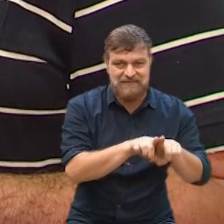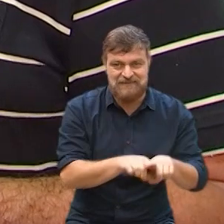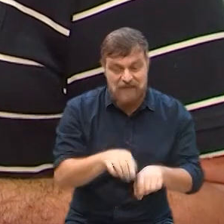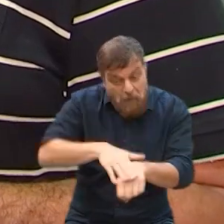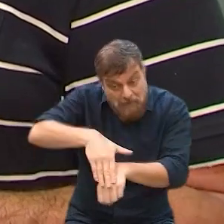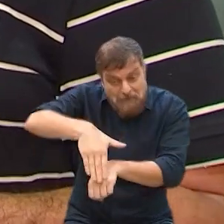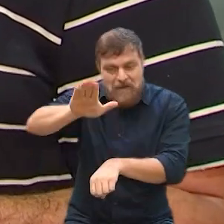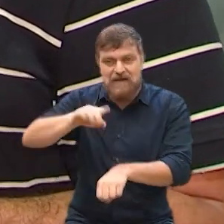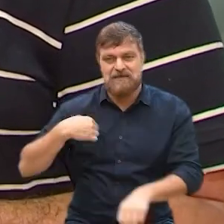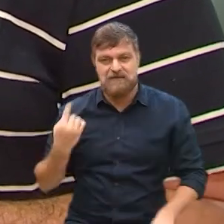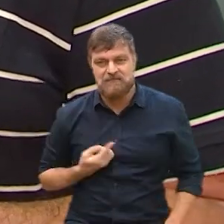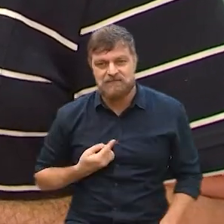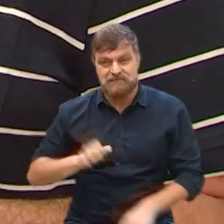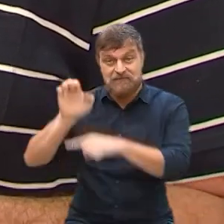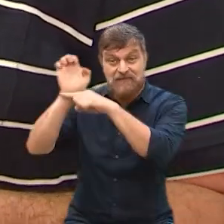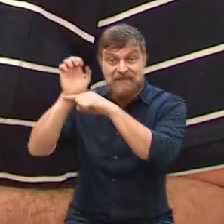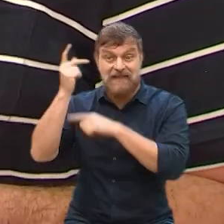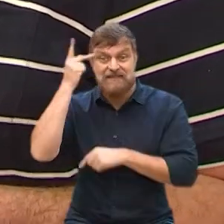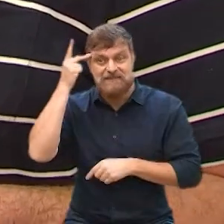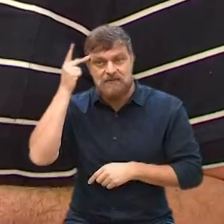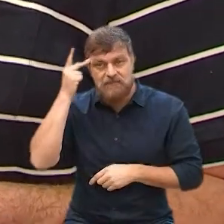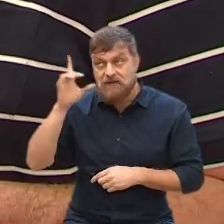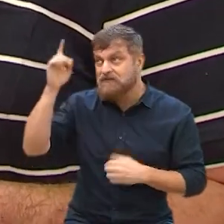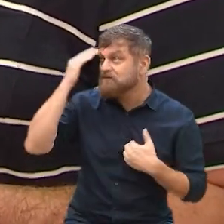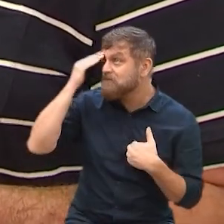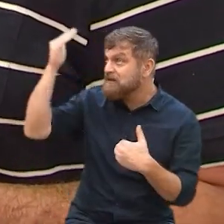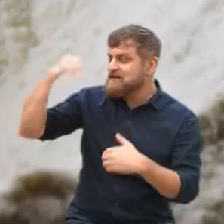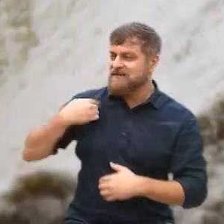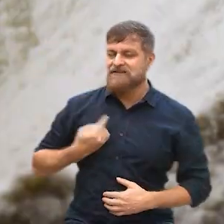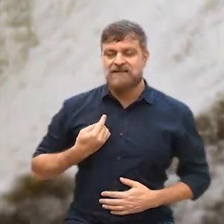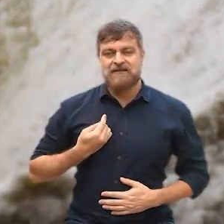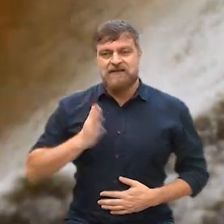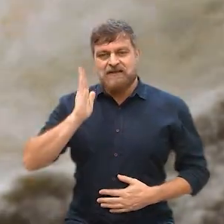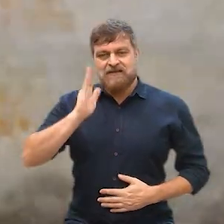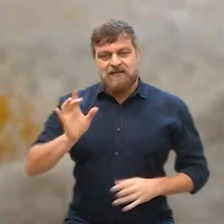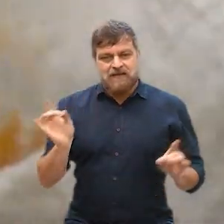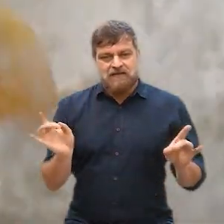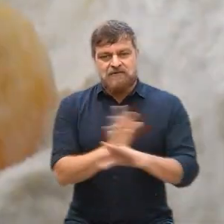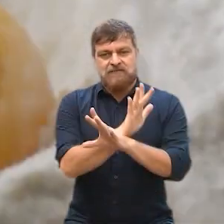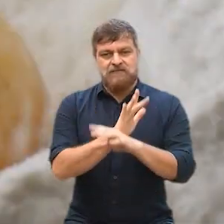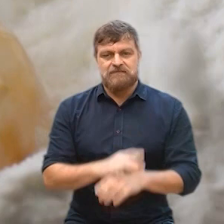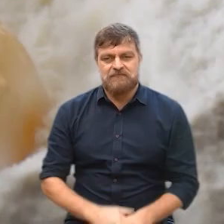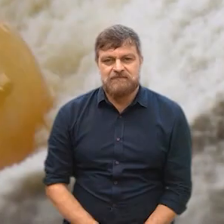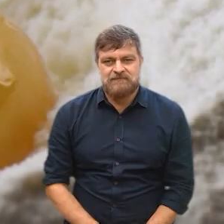o estado de São Paulo hoje, graças a Deus, é uma realidade para a gente.